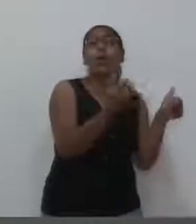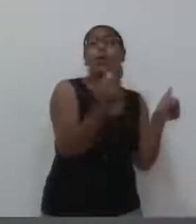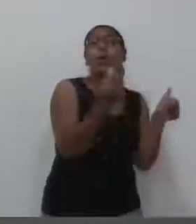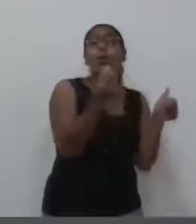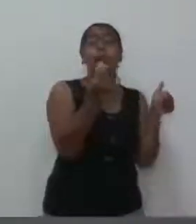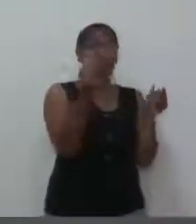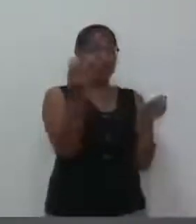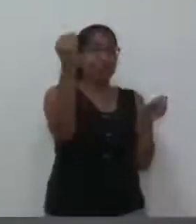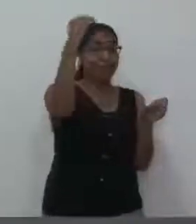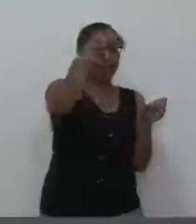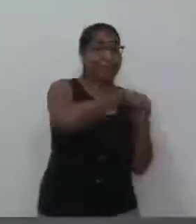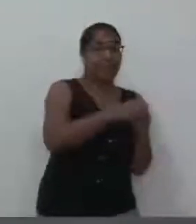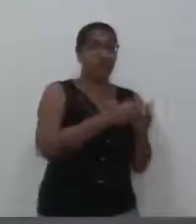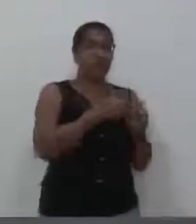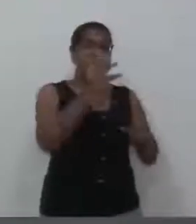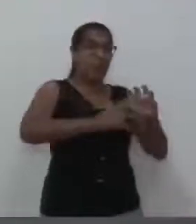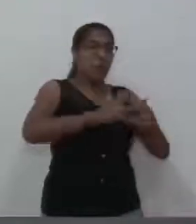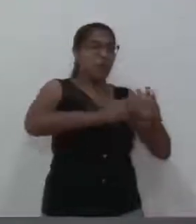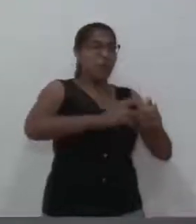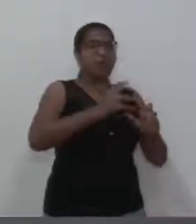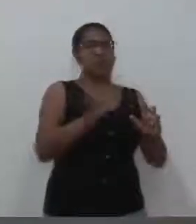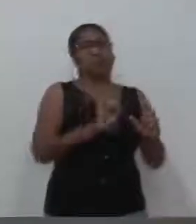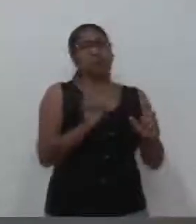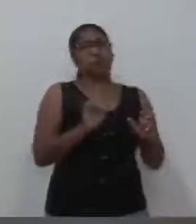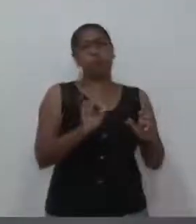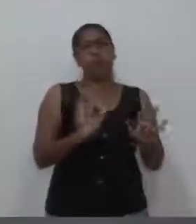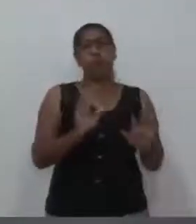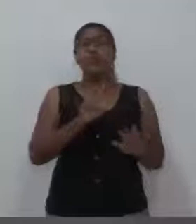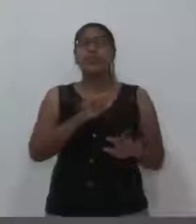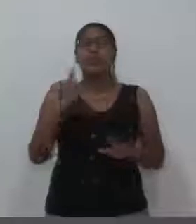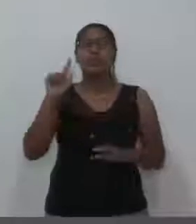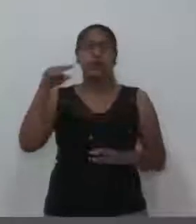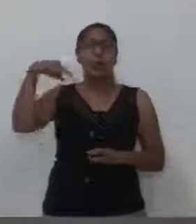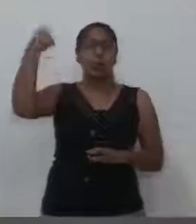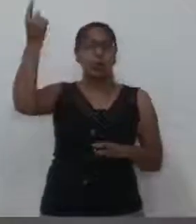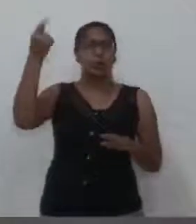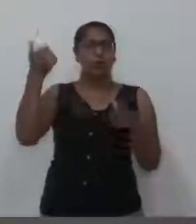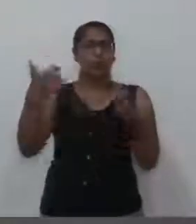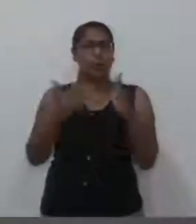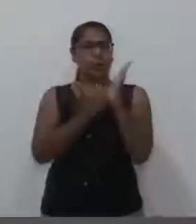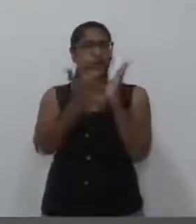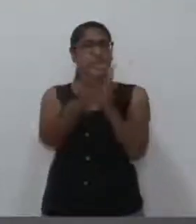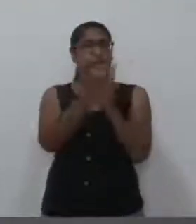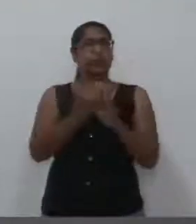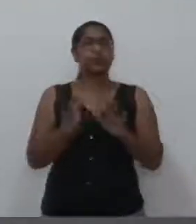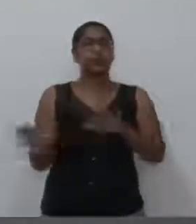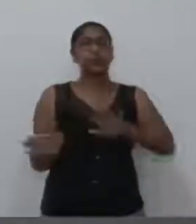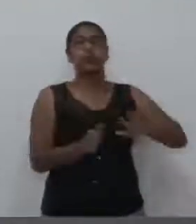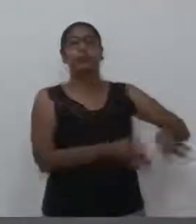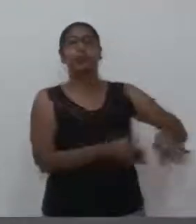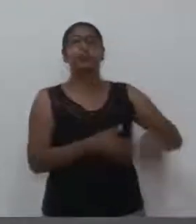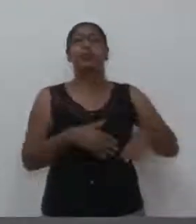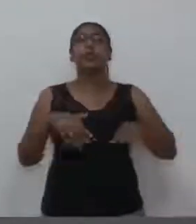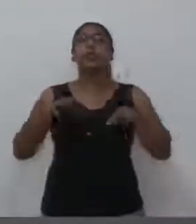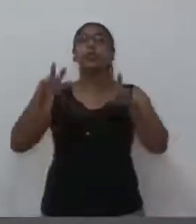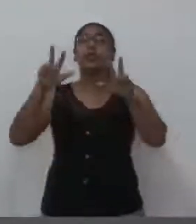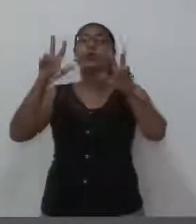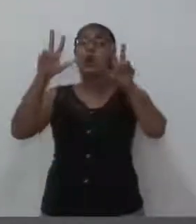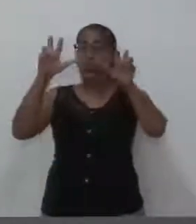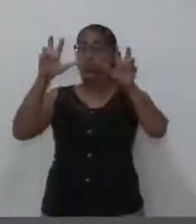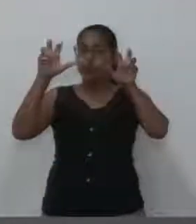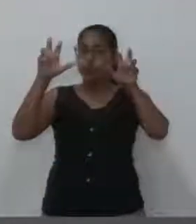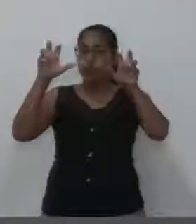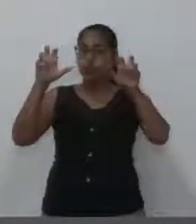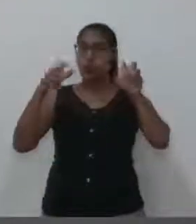guerra para o ambiente pedagógico. E eu vou continuar a semana que vem. Só para não perder a oportunidade, um outro tema que me assustou também, foi falado aqui, mas eu faço